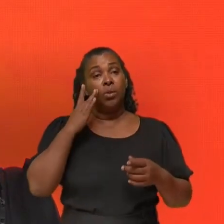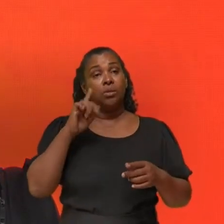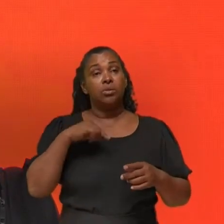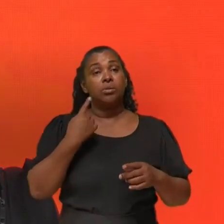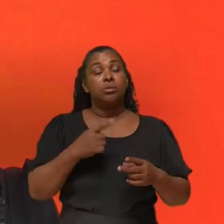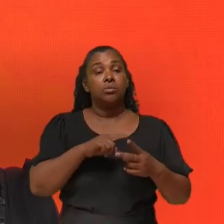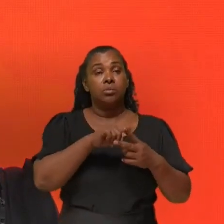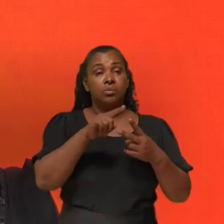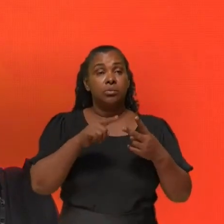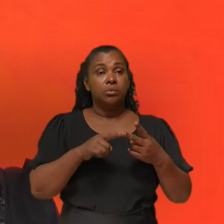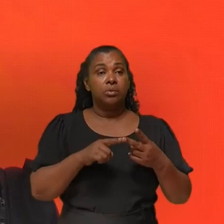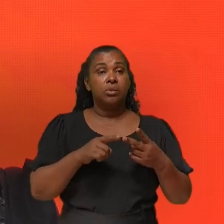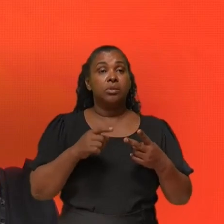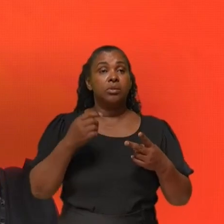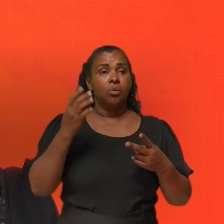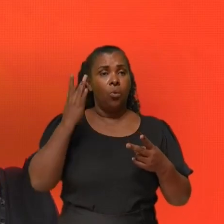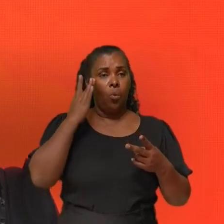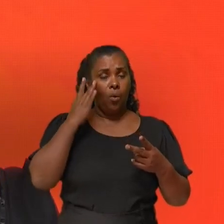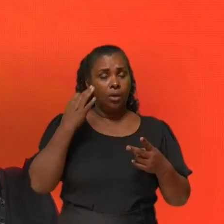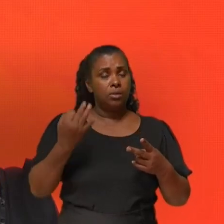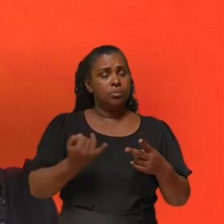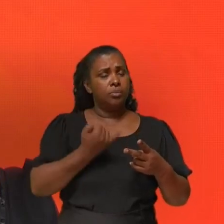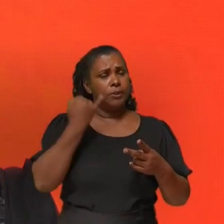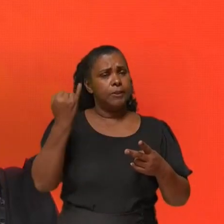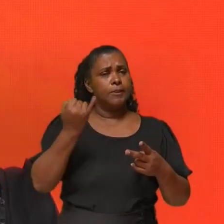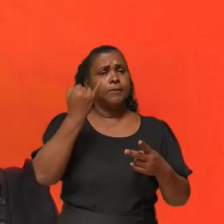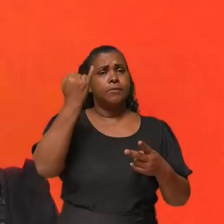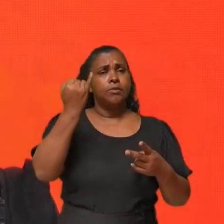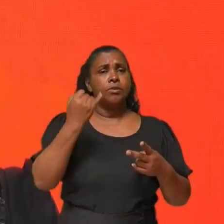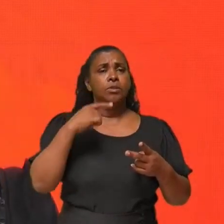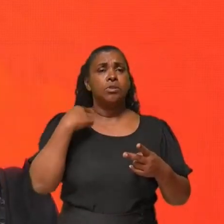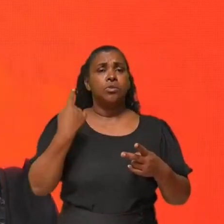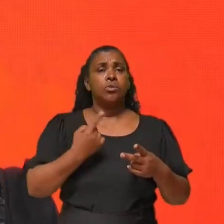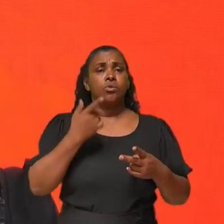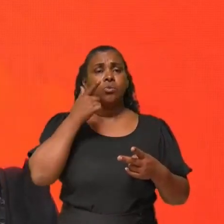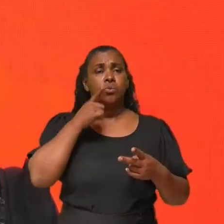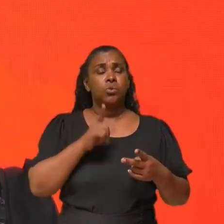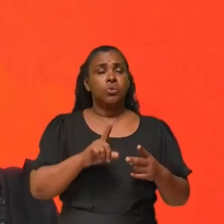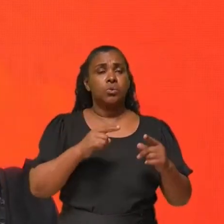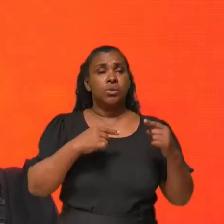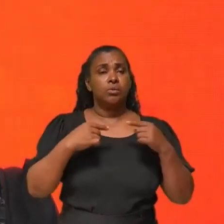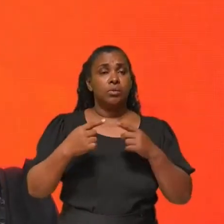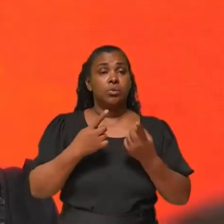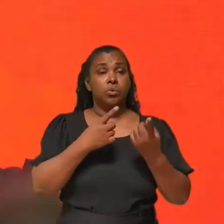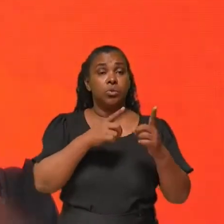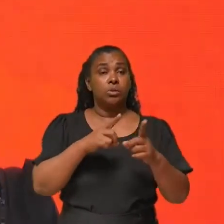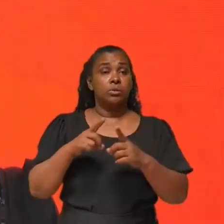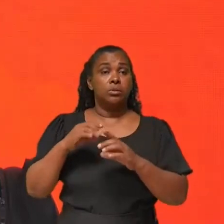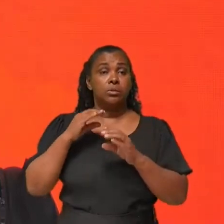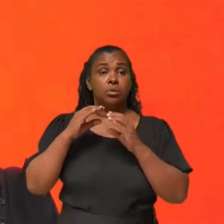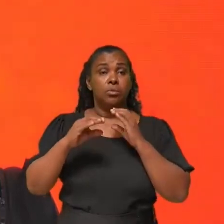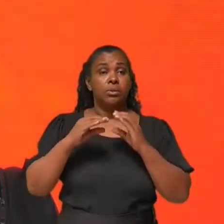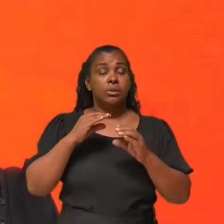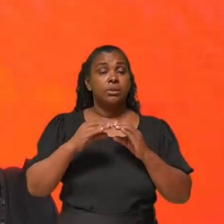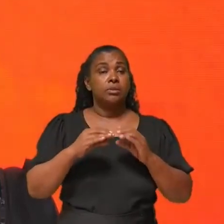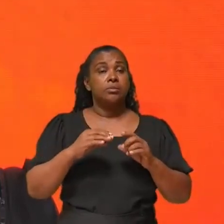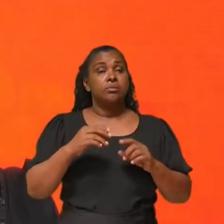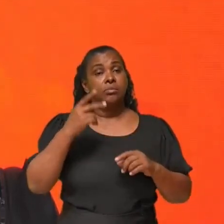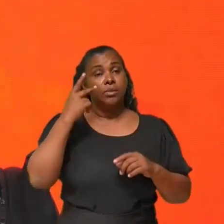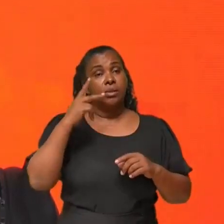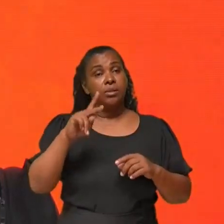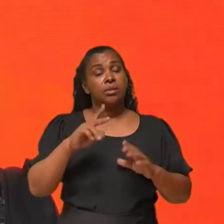considero muito importantes para a gente poder debater os desafios da comunicação para o Partido dos Trabalhadores e das